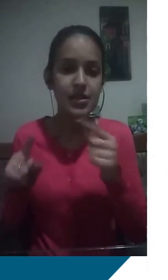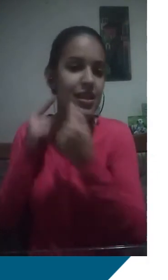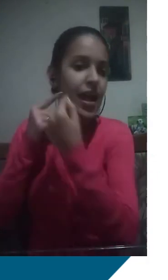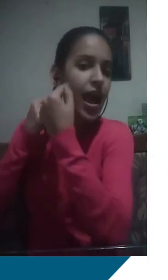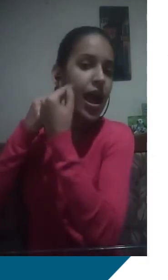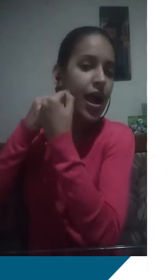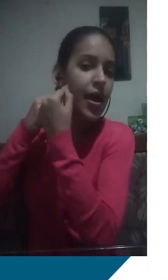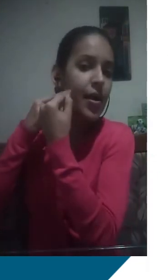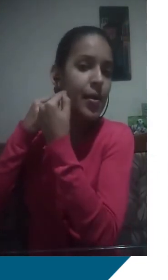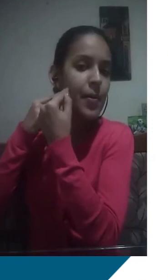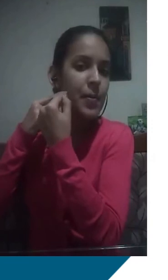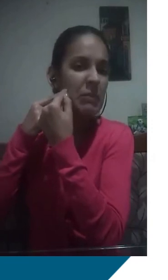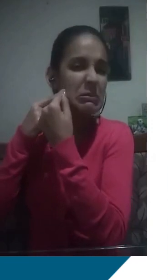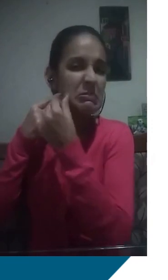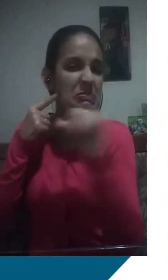material qualquer.